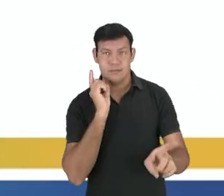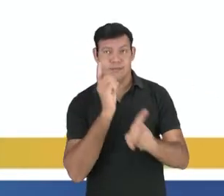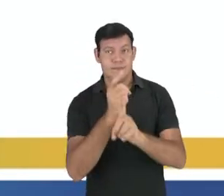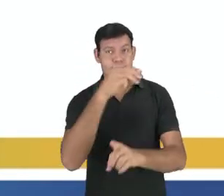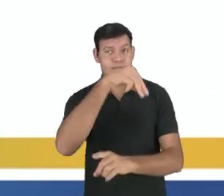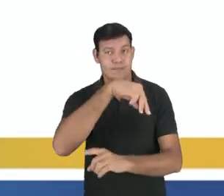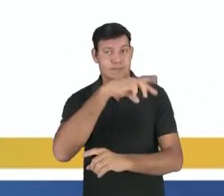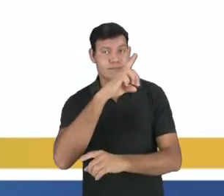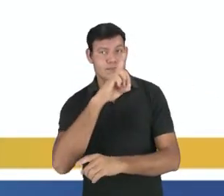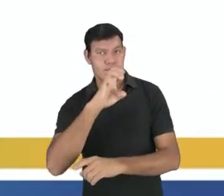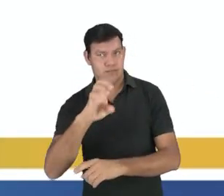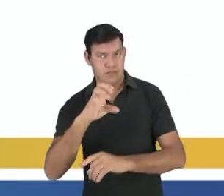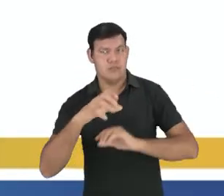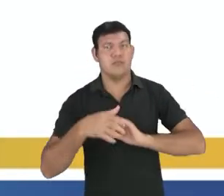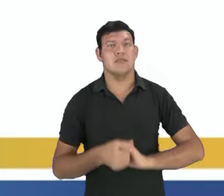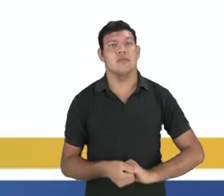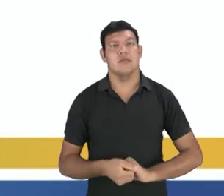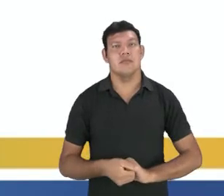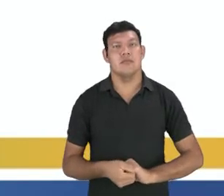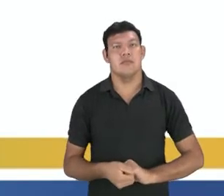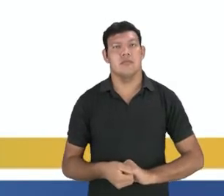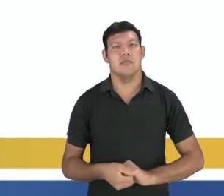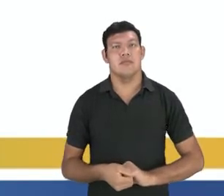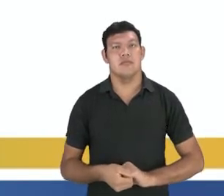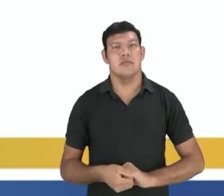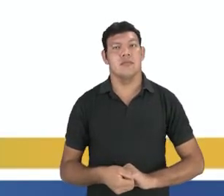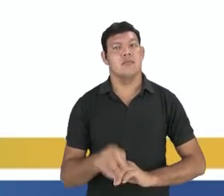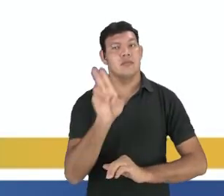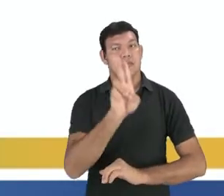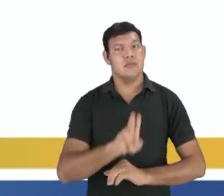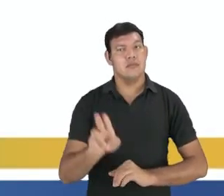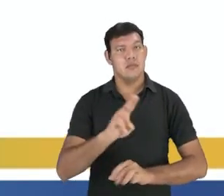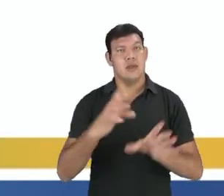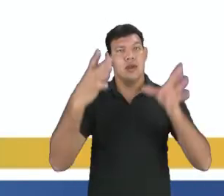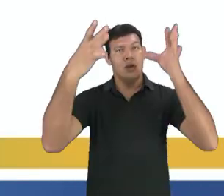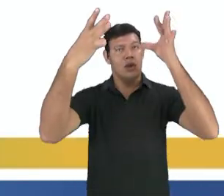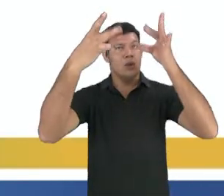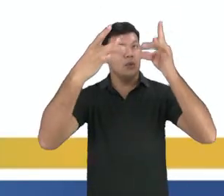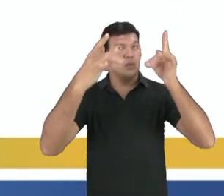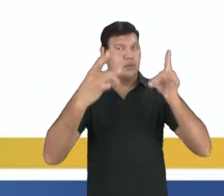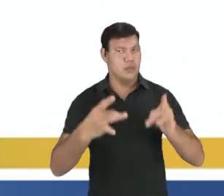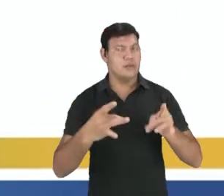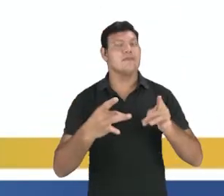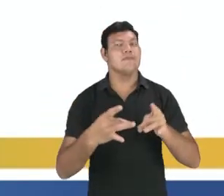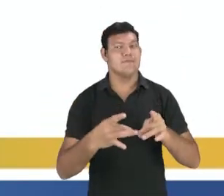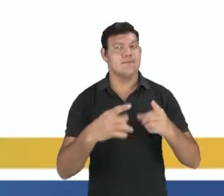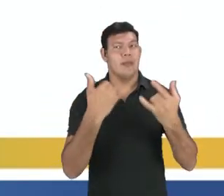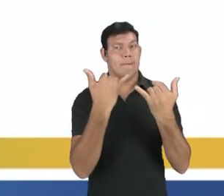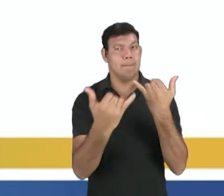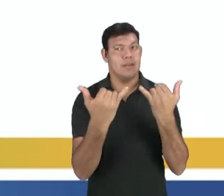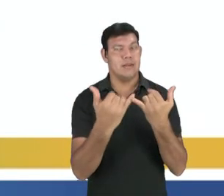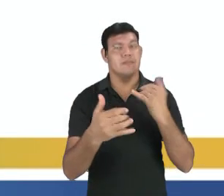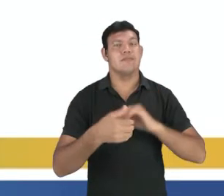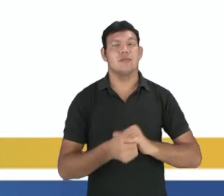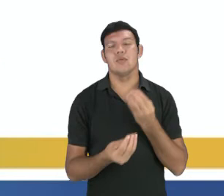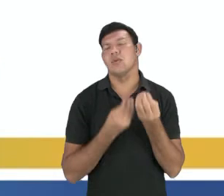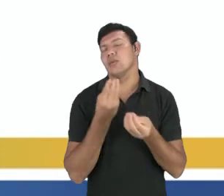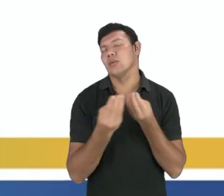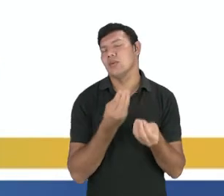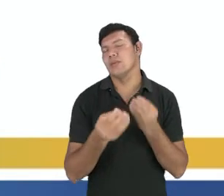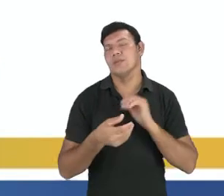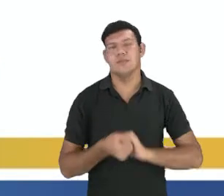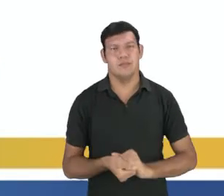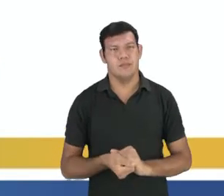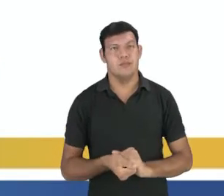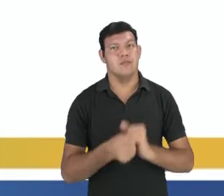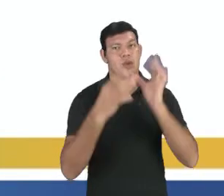o MDC, que é o máximo divisor comum, utilizaremos a decomposição em fatores primos. Como?